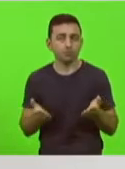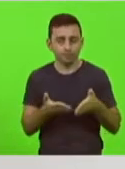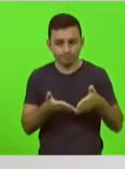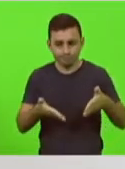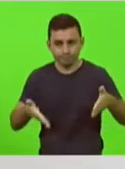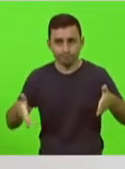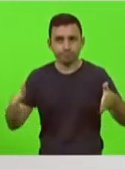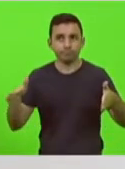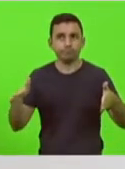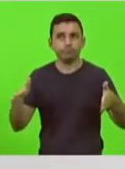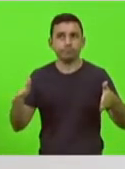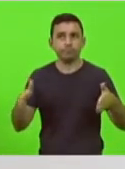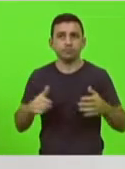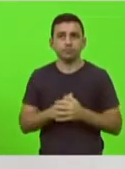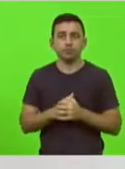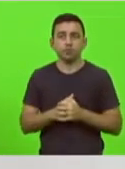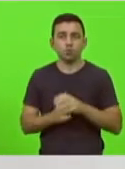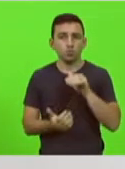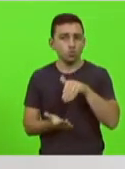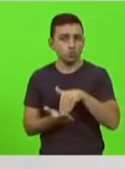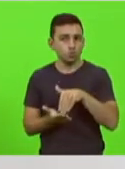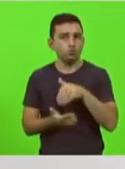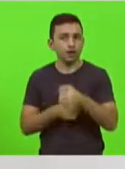a qual estamos no último ano,